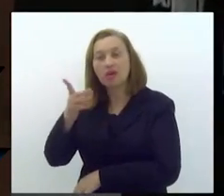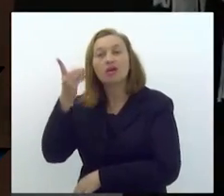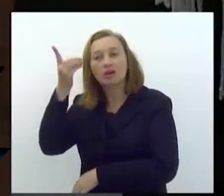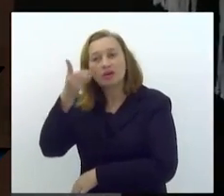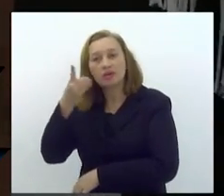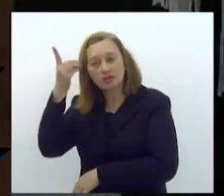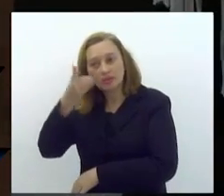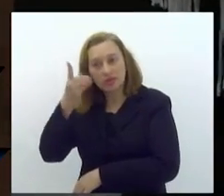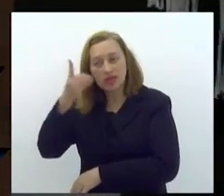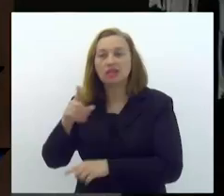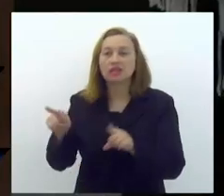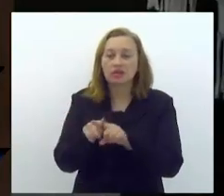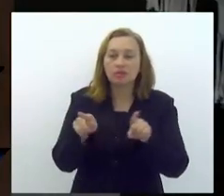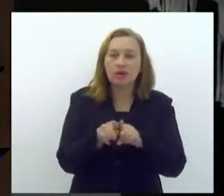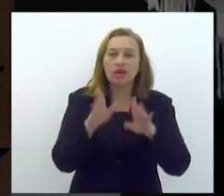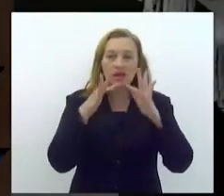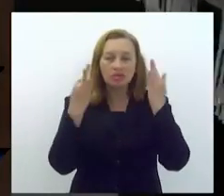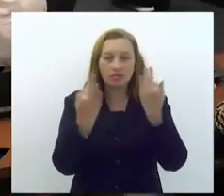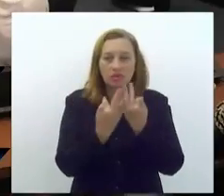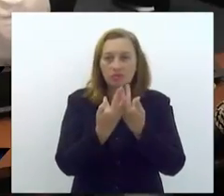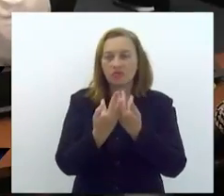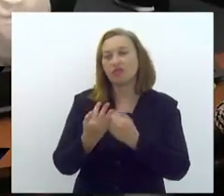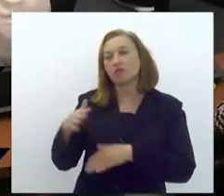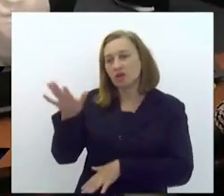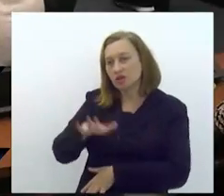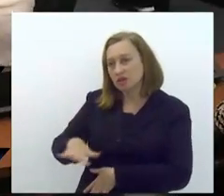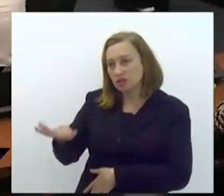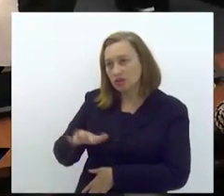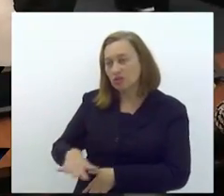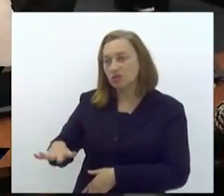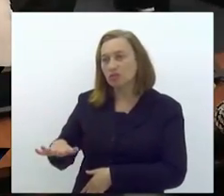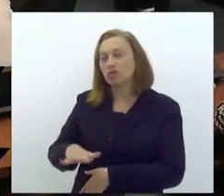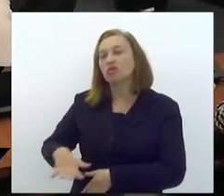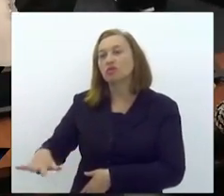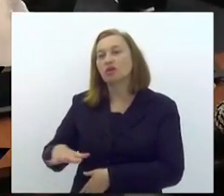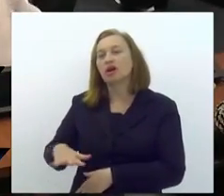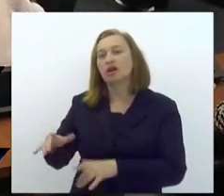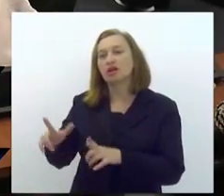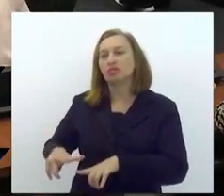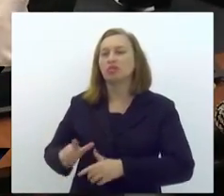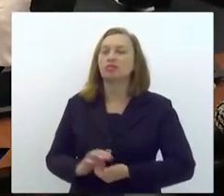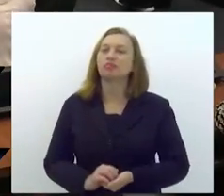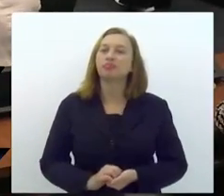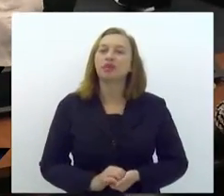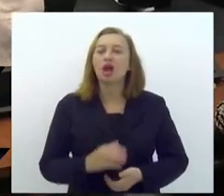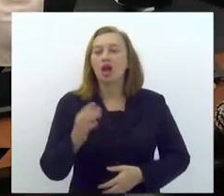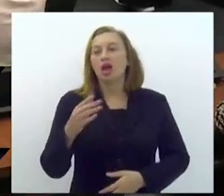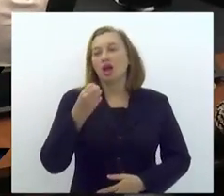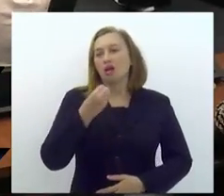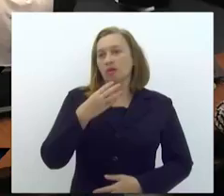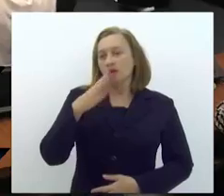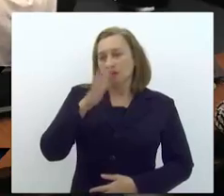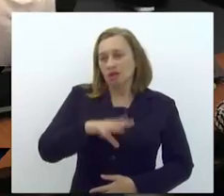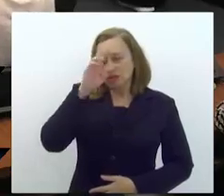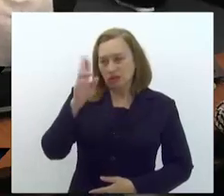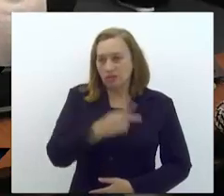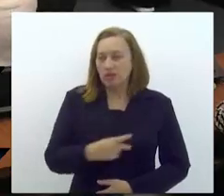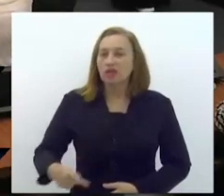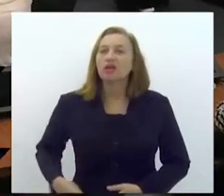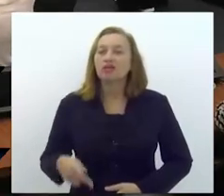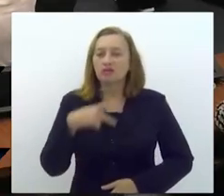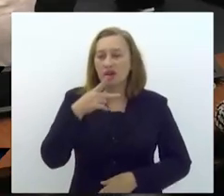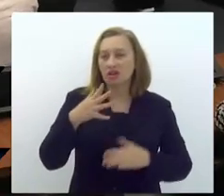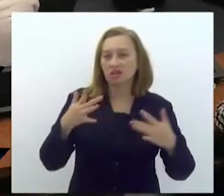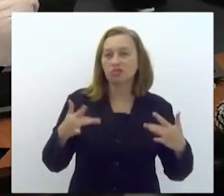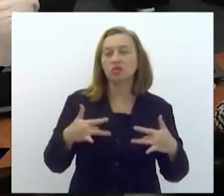moradores de Lumiar pela ordem senhor presidente manifestar a minha total